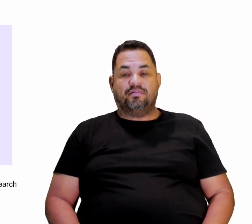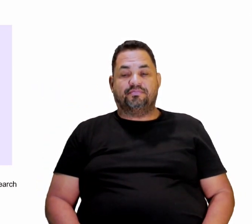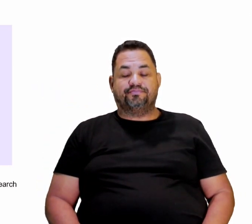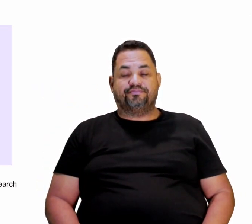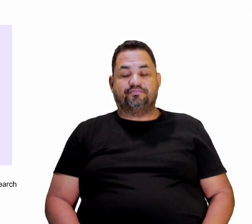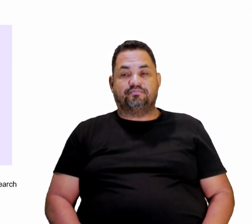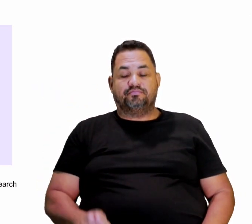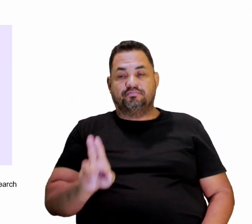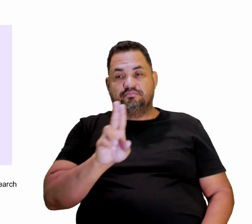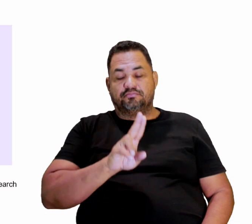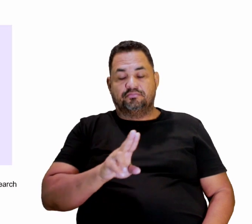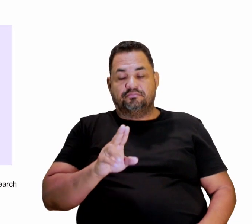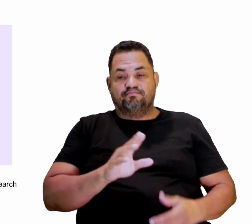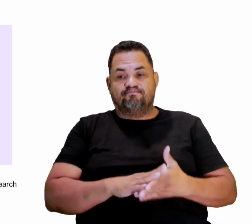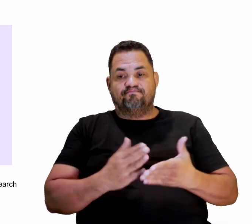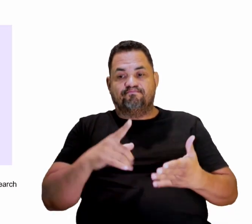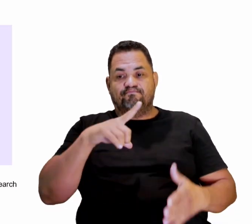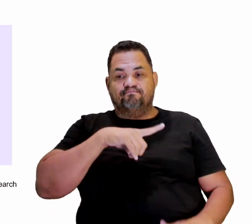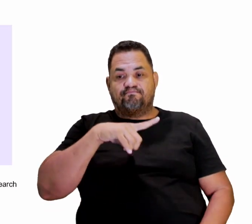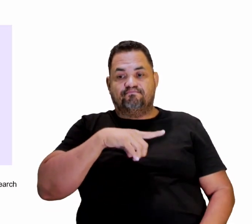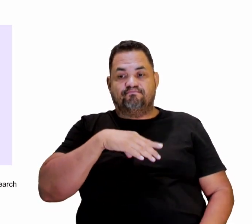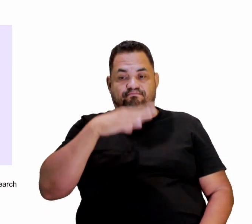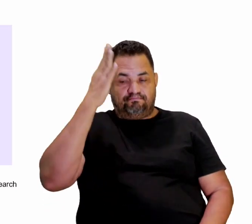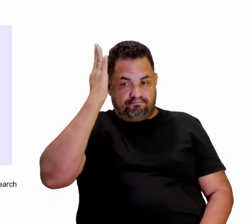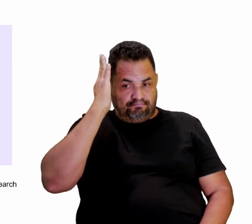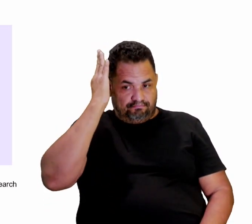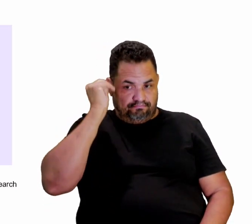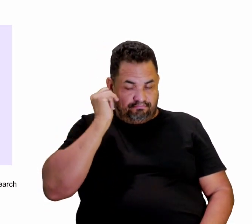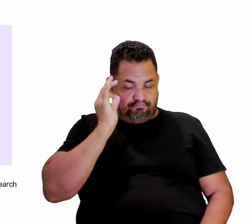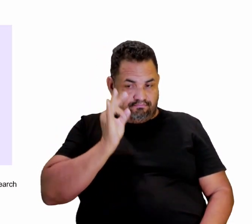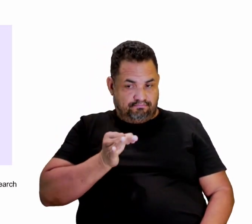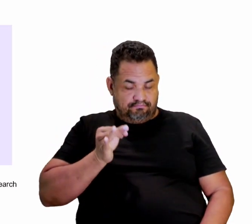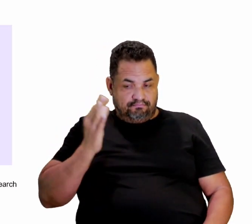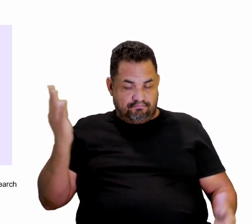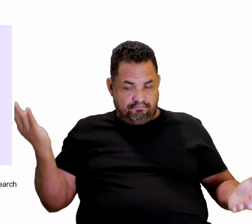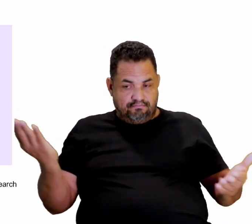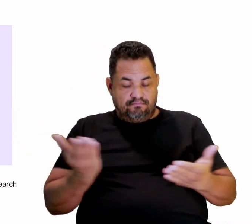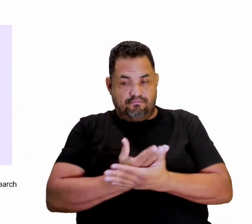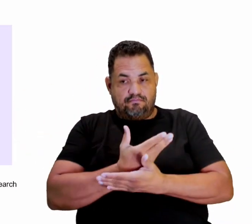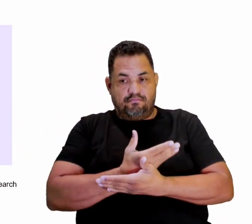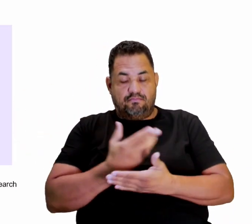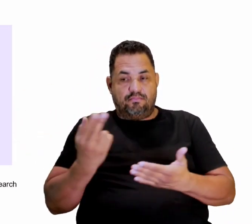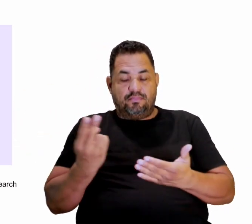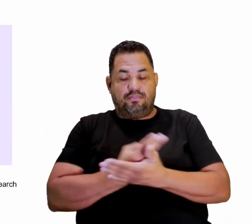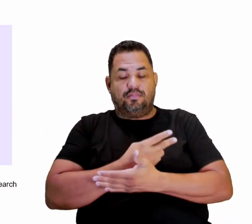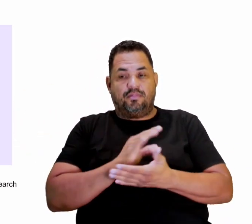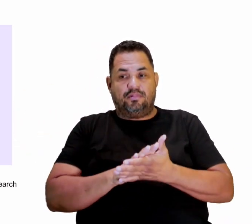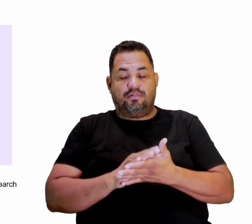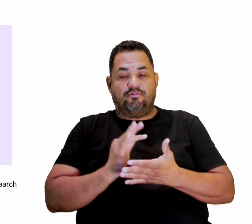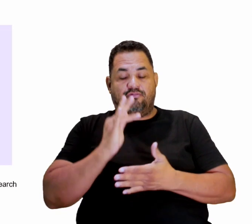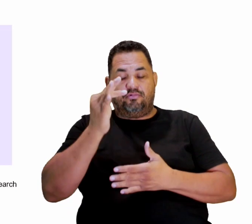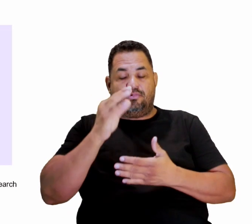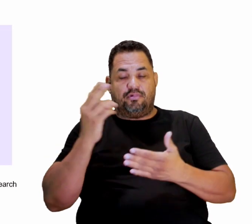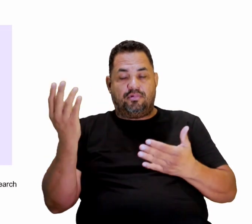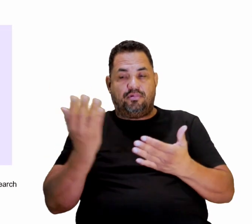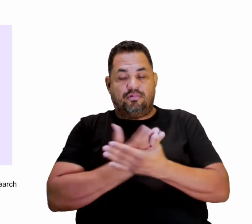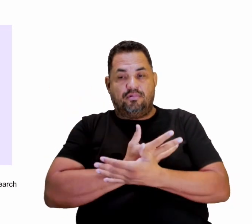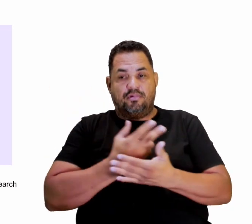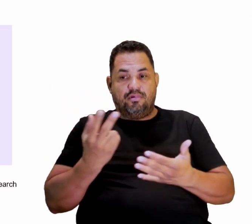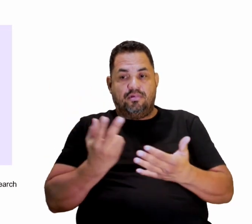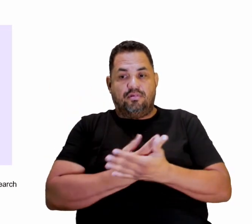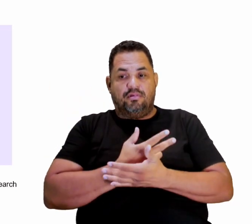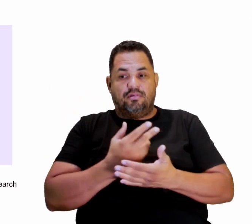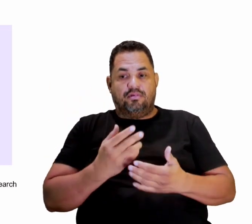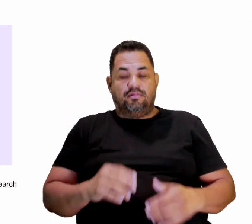é isso também utiliza para falar de eventos que temos certeza que irão acontecer no futuro imediato pois a evidências Claras